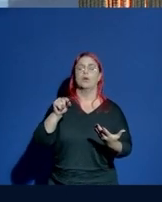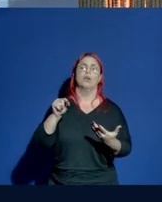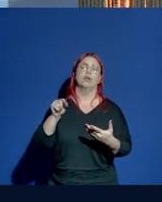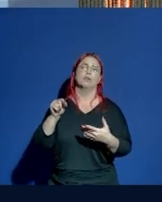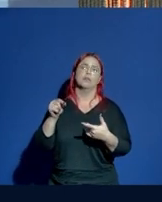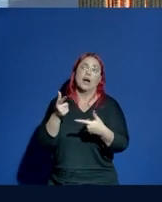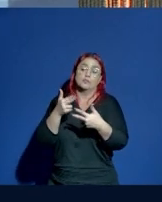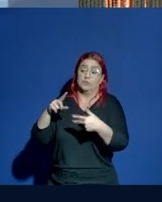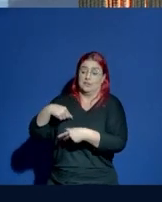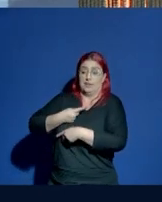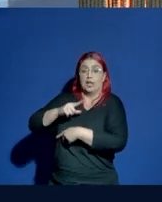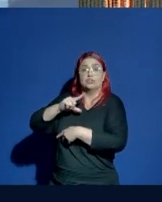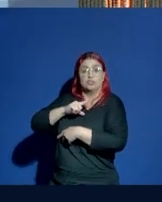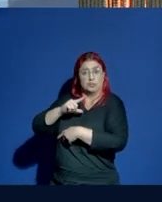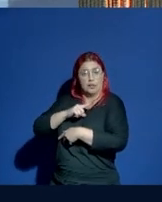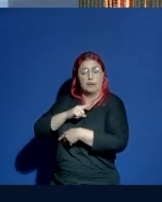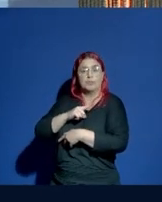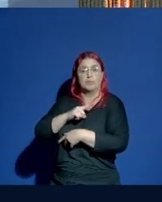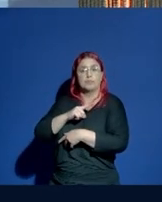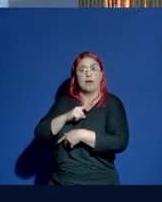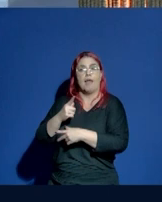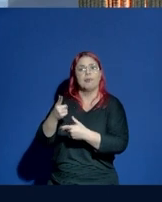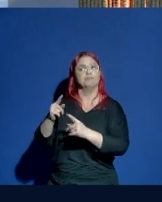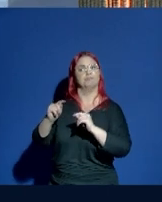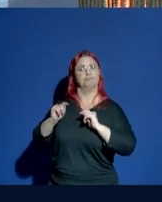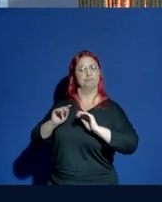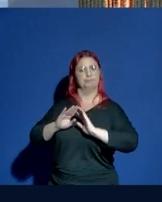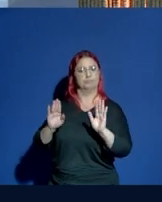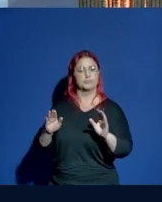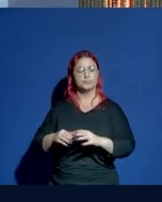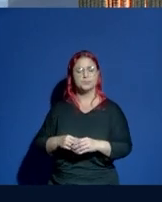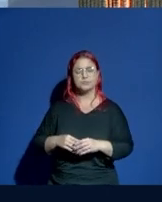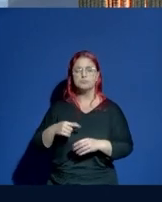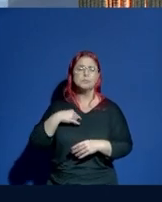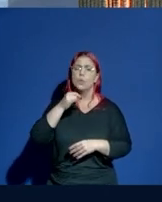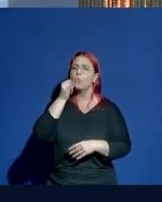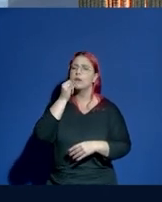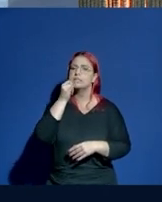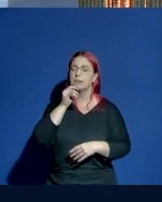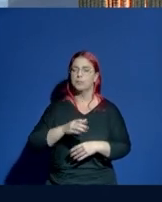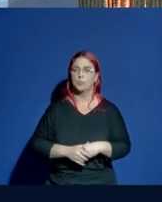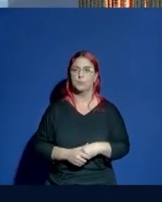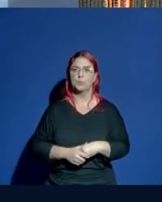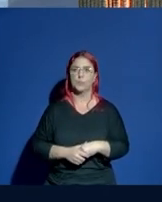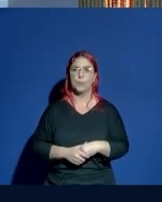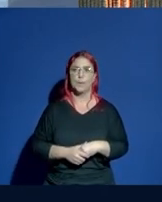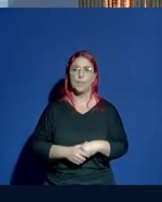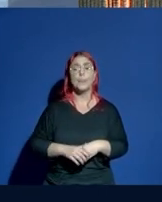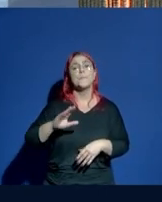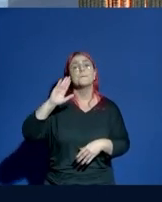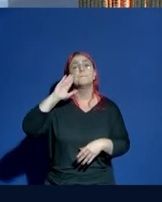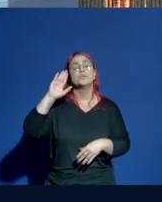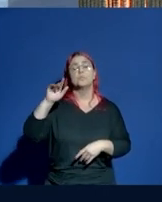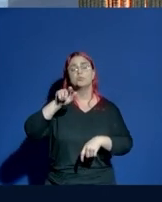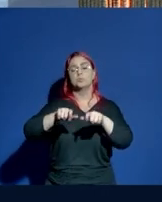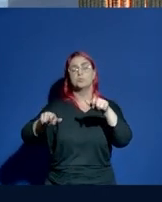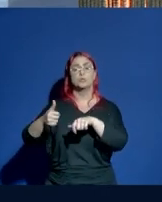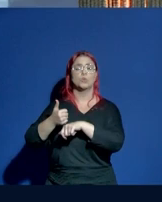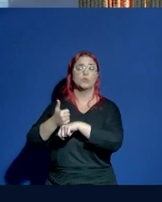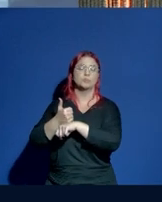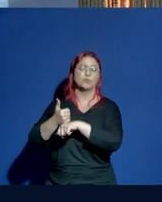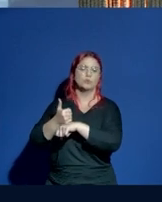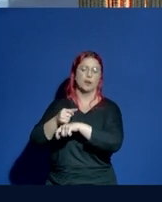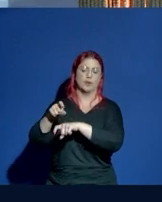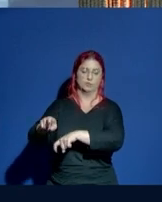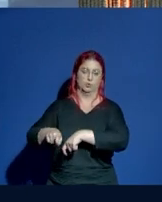acho que é extremamente importante e eu vou citar aqui uma inovação específica eu acho que vai pensamentos Produtores Rurais que estejam